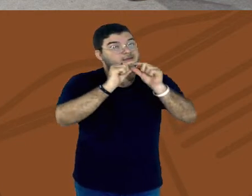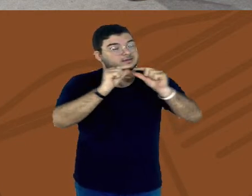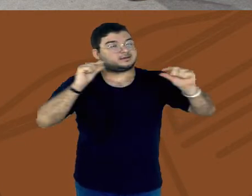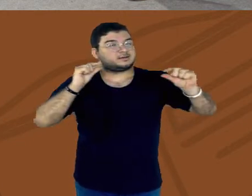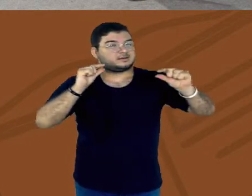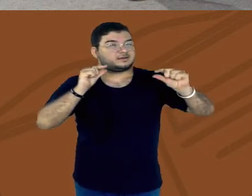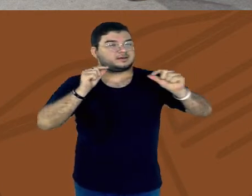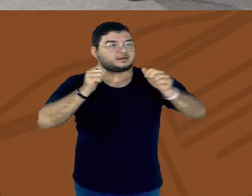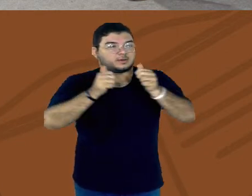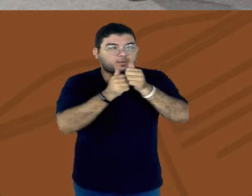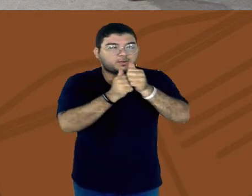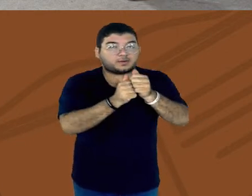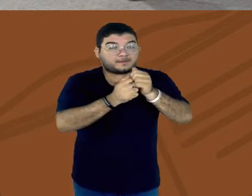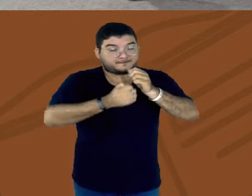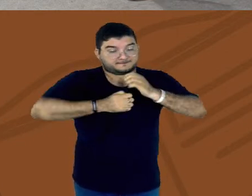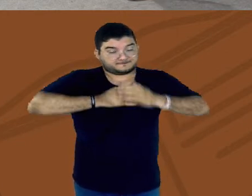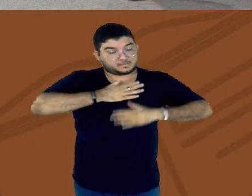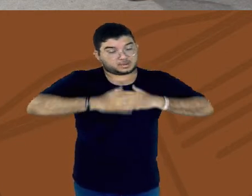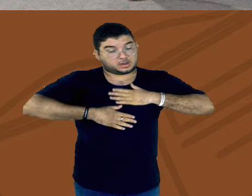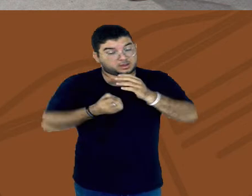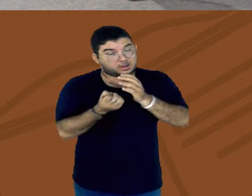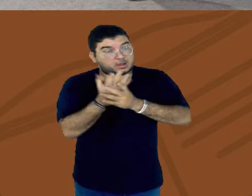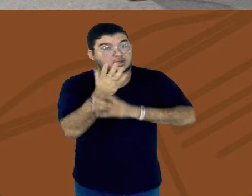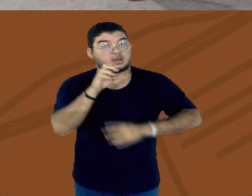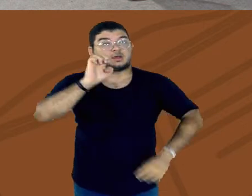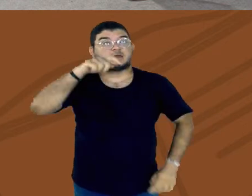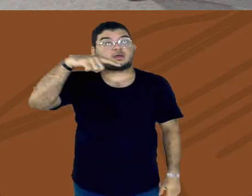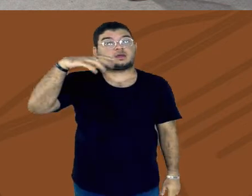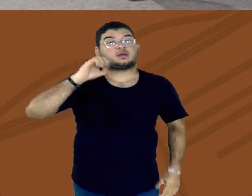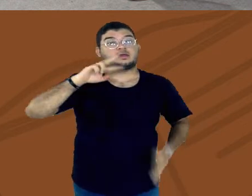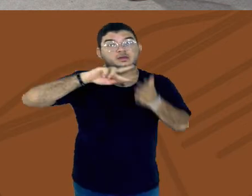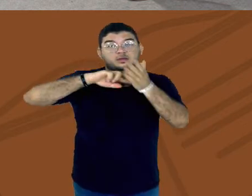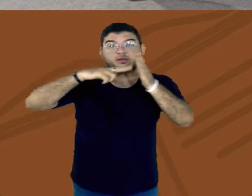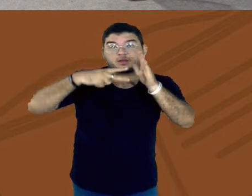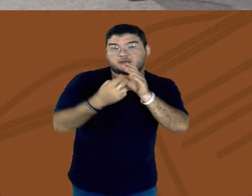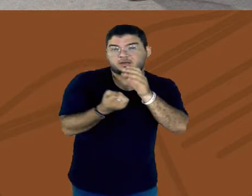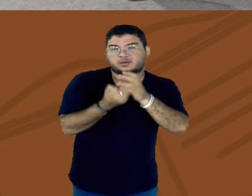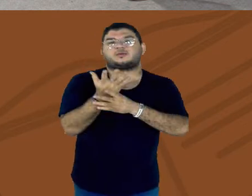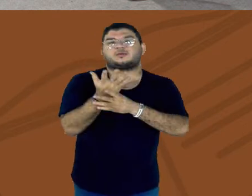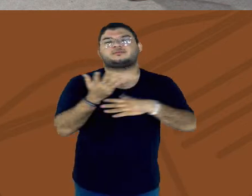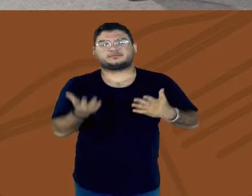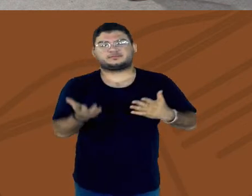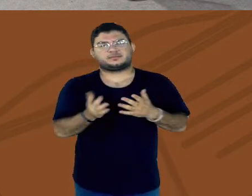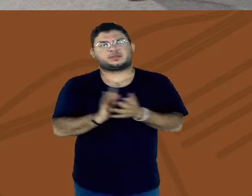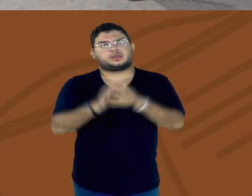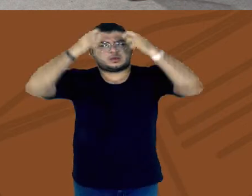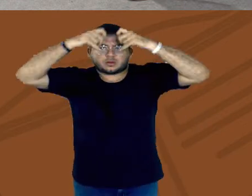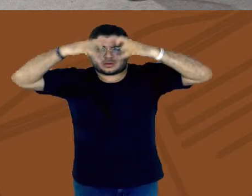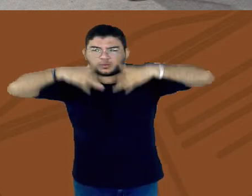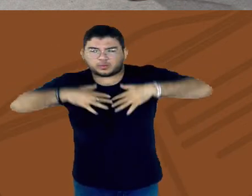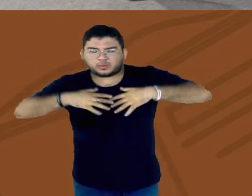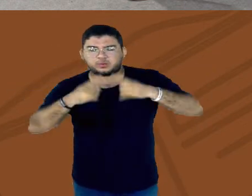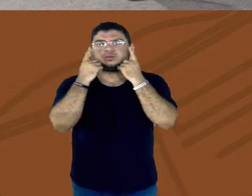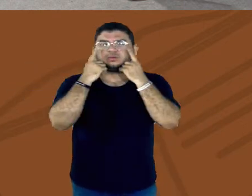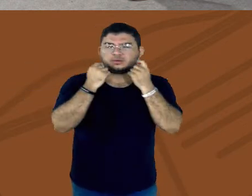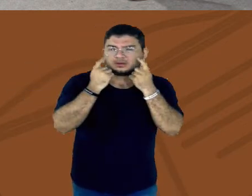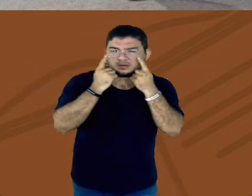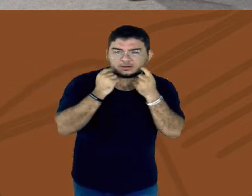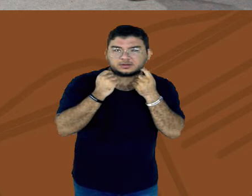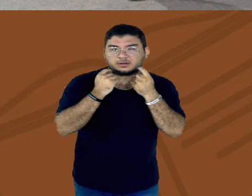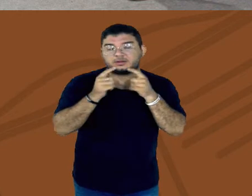ductos, que conduzem aí para fora. Exo quer dizer fora, como por exemplo a sudorípara, as